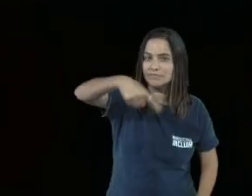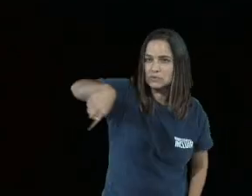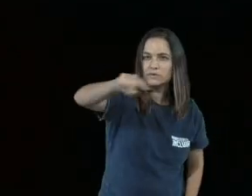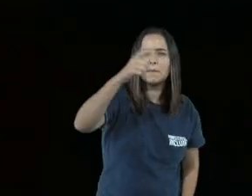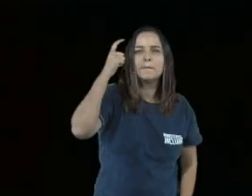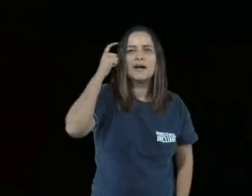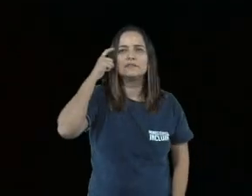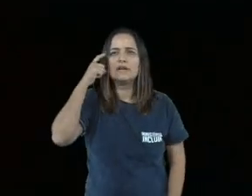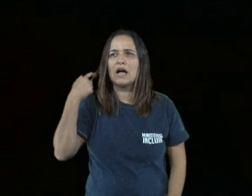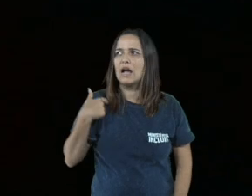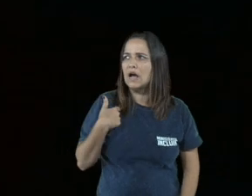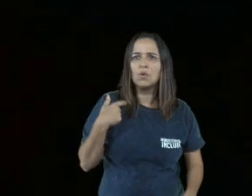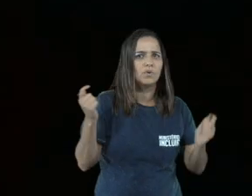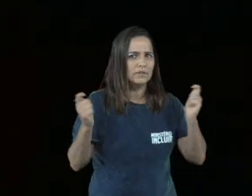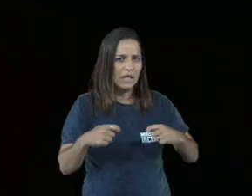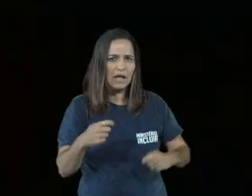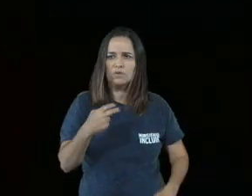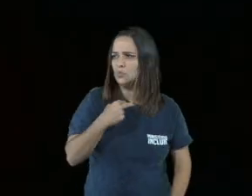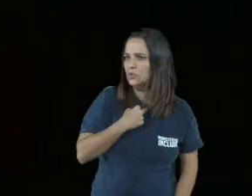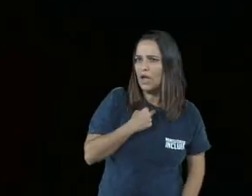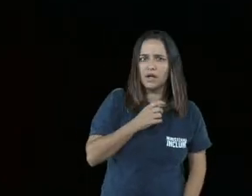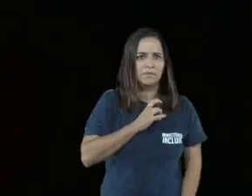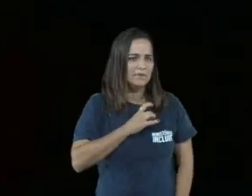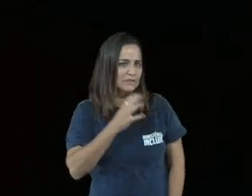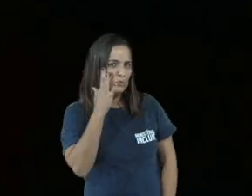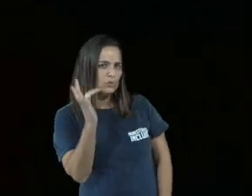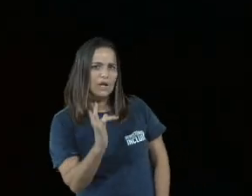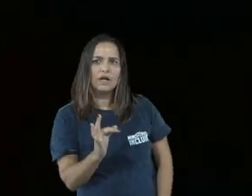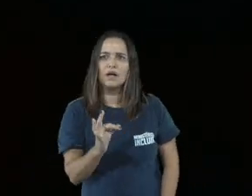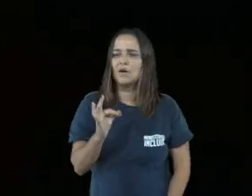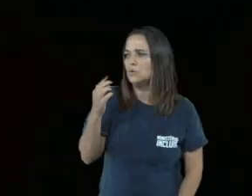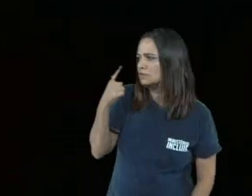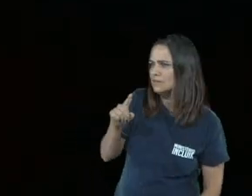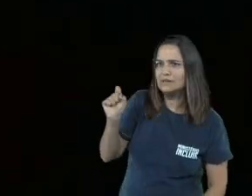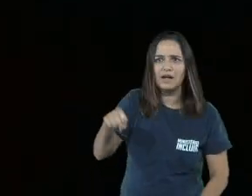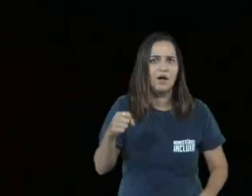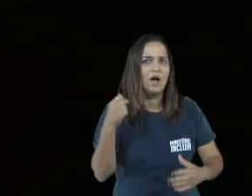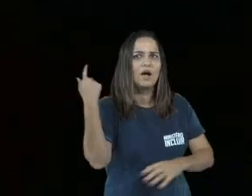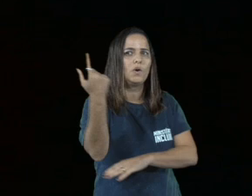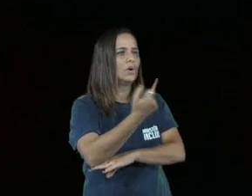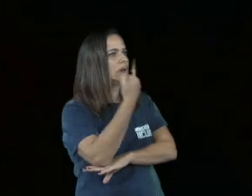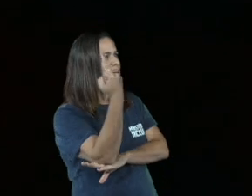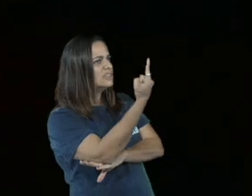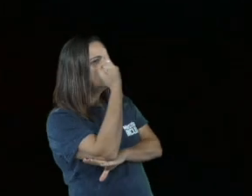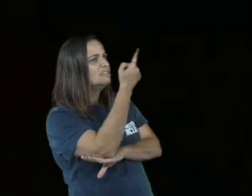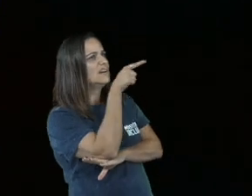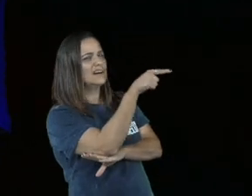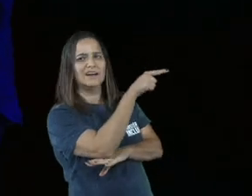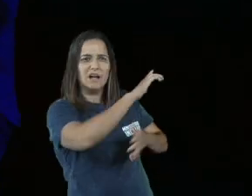que não vai eu não sei se eu consigo meu Deus se eu não conseguir me detonar o gigante ele vai-me esmagar